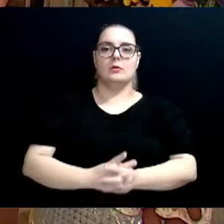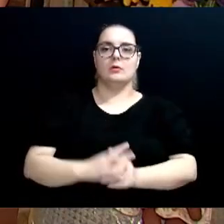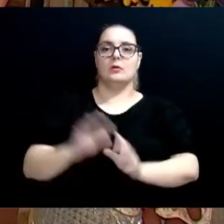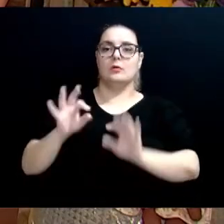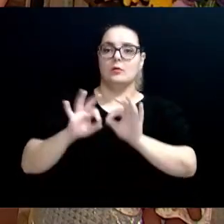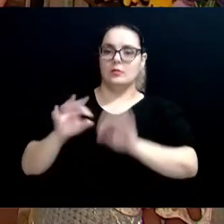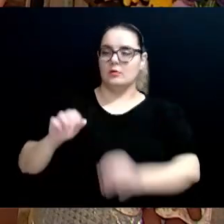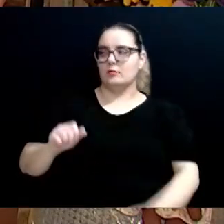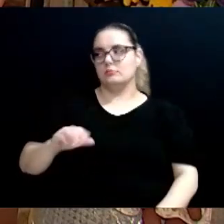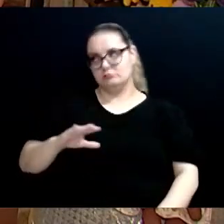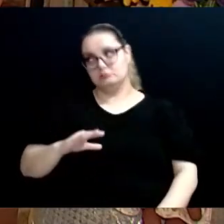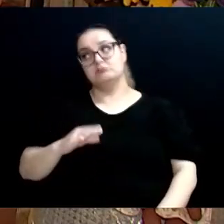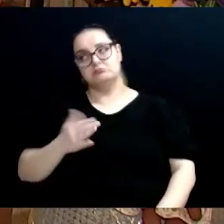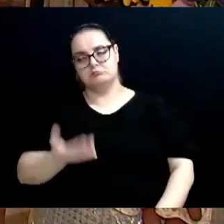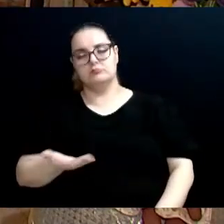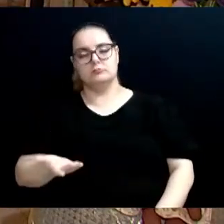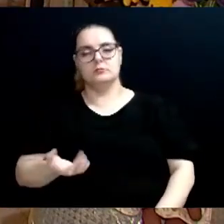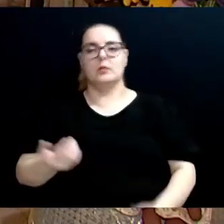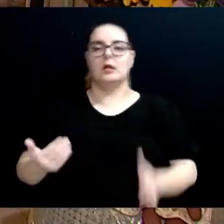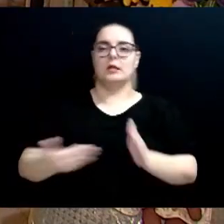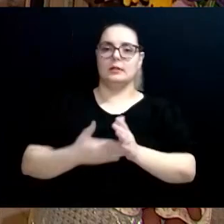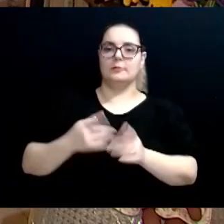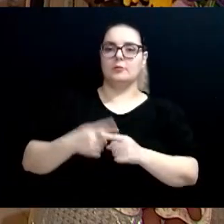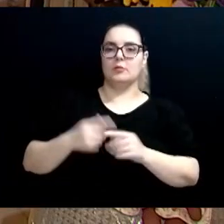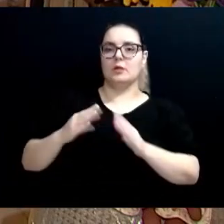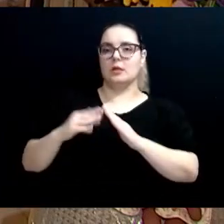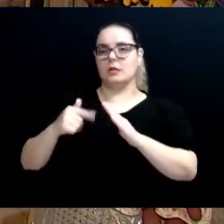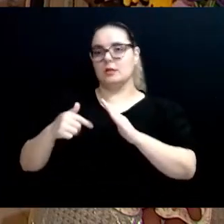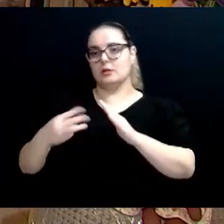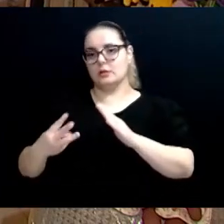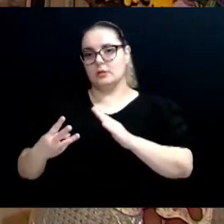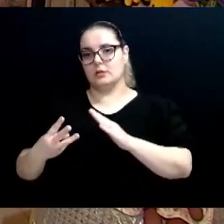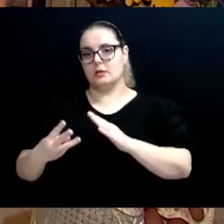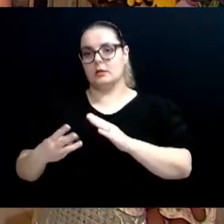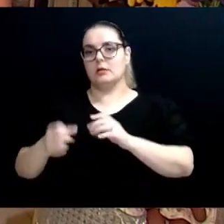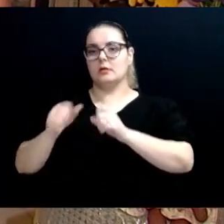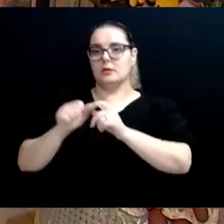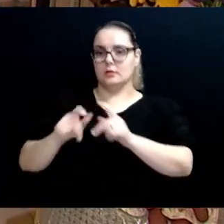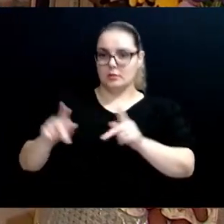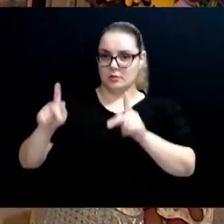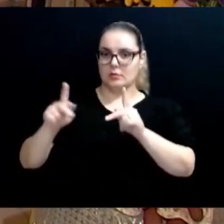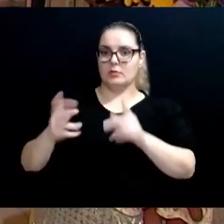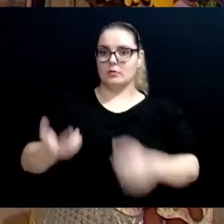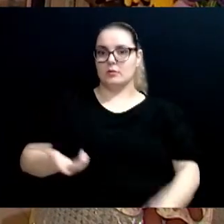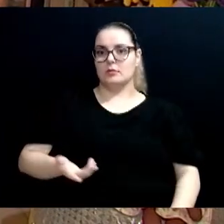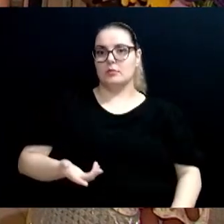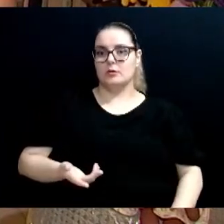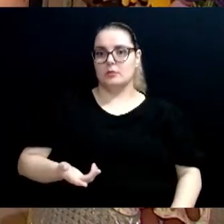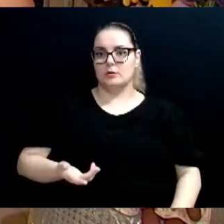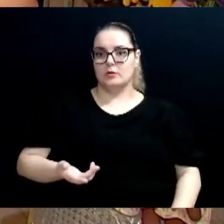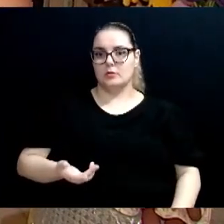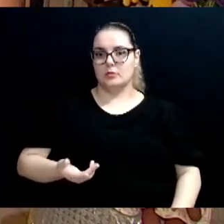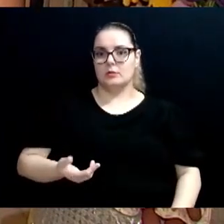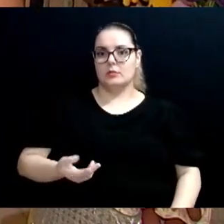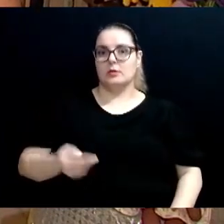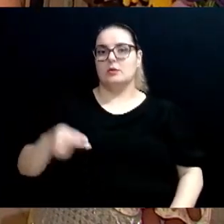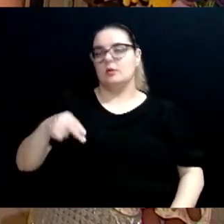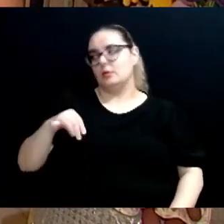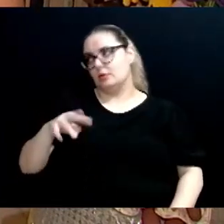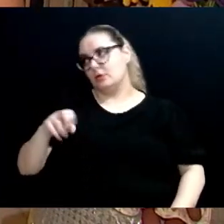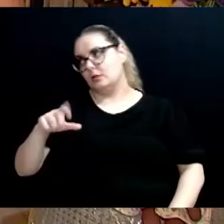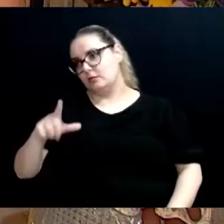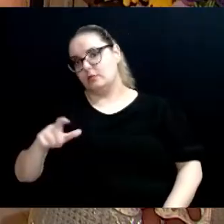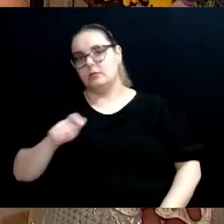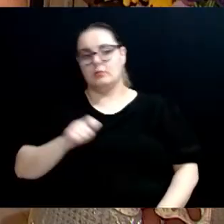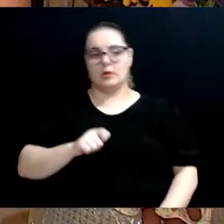depois passamos para as lojas. Foi um projeto audacioso, até porque hoje a Casa 73 ela funciona em um shopping